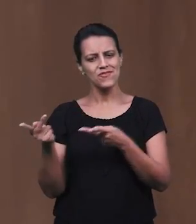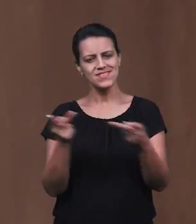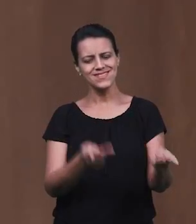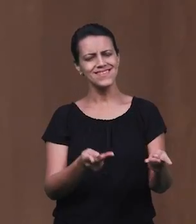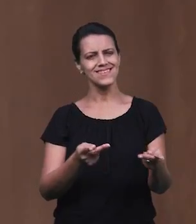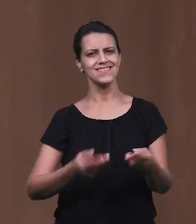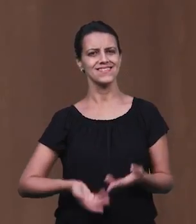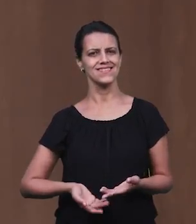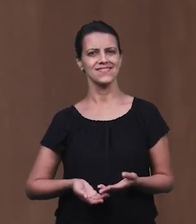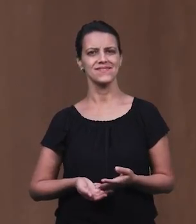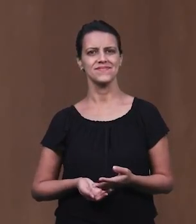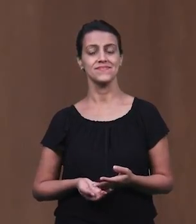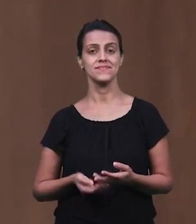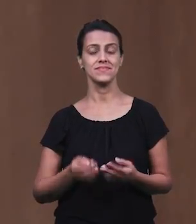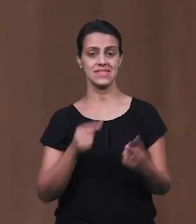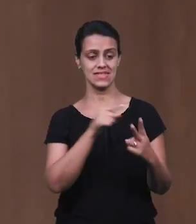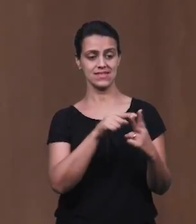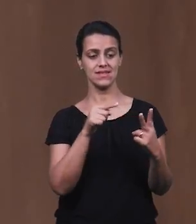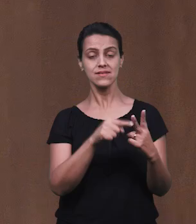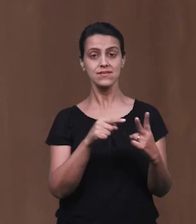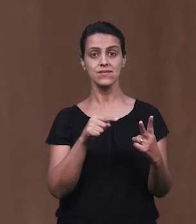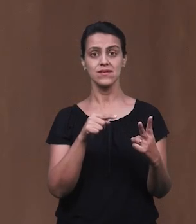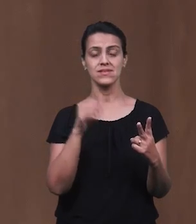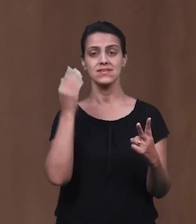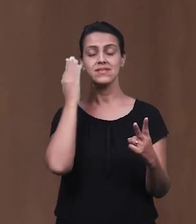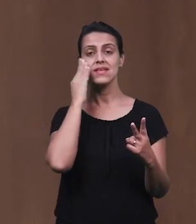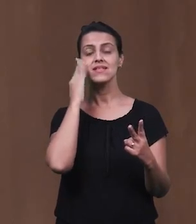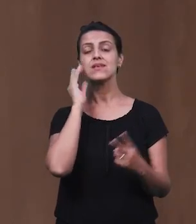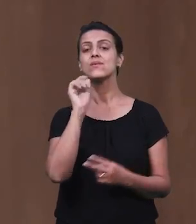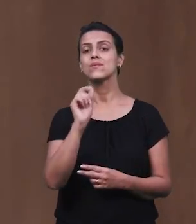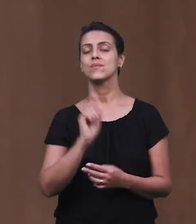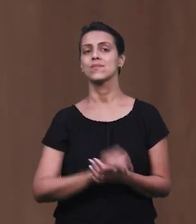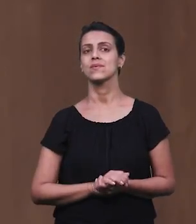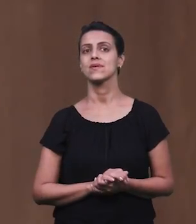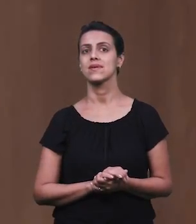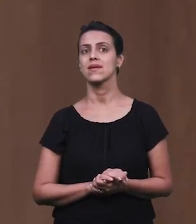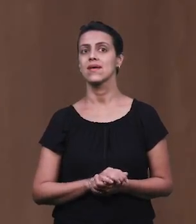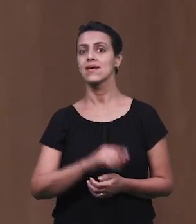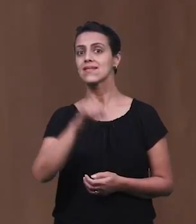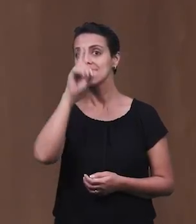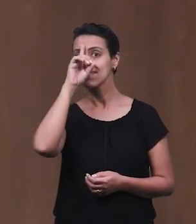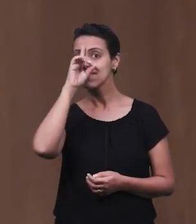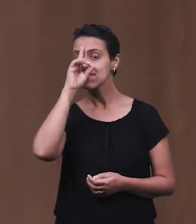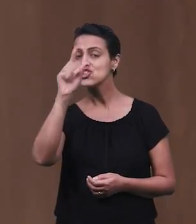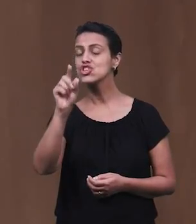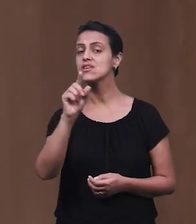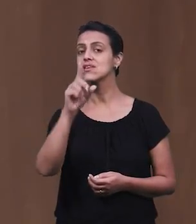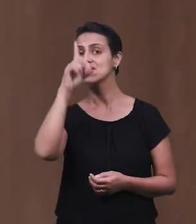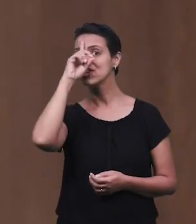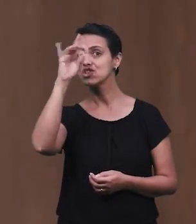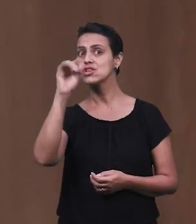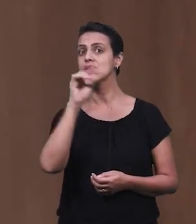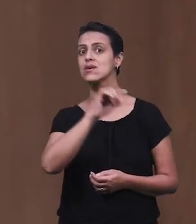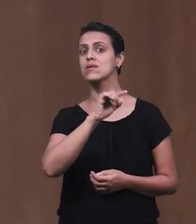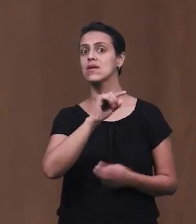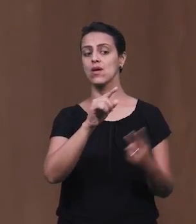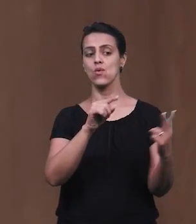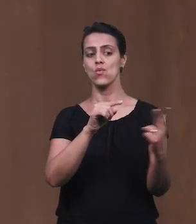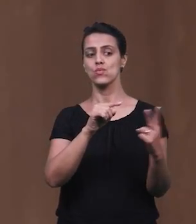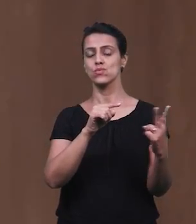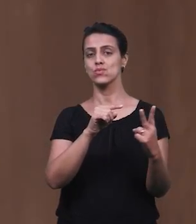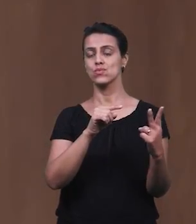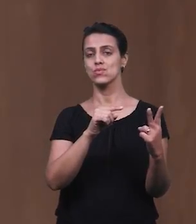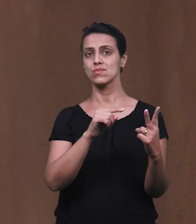fizemos e tudo. E aí eles entenderam uma coisa interessante, que naquele dia eles estavam voltando